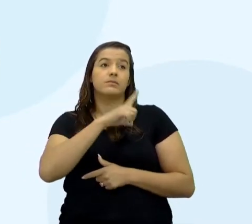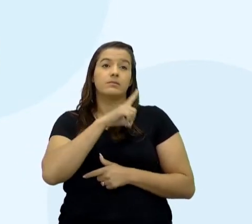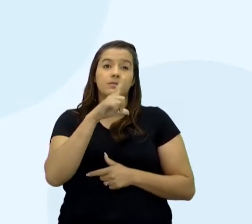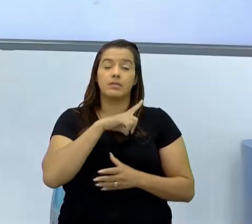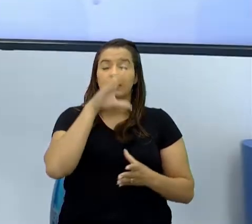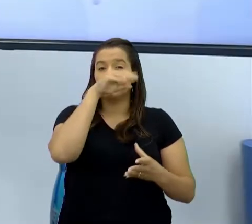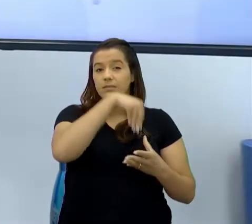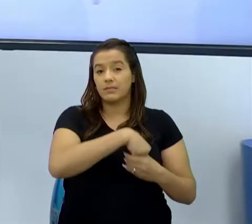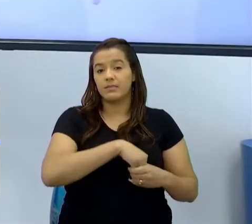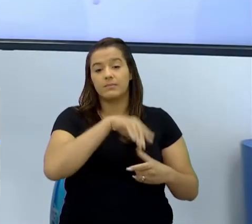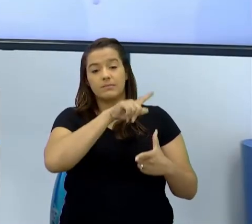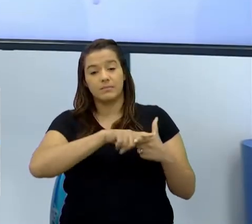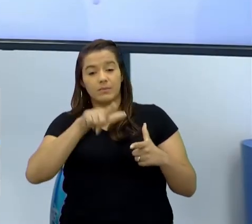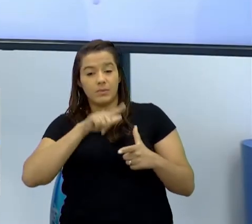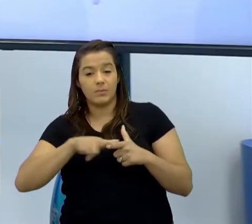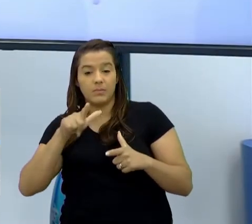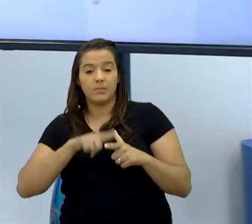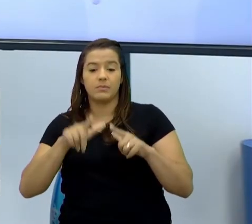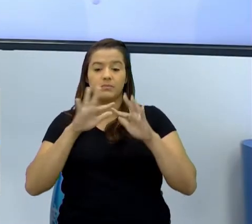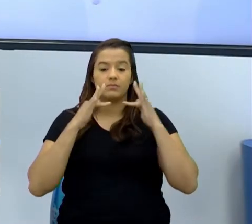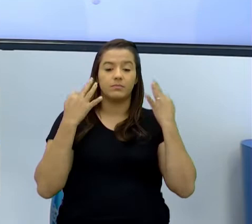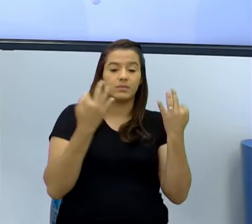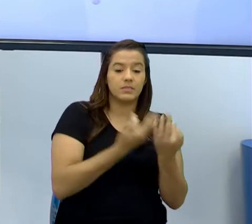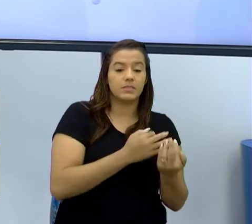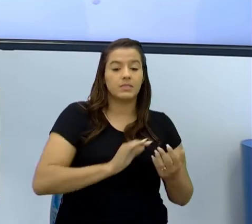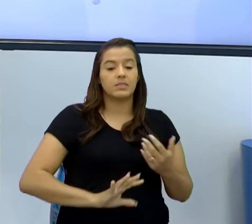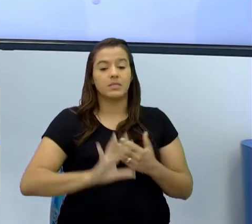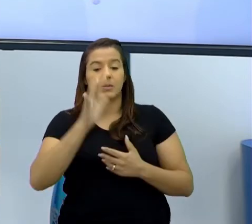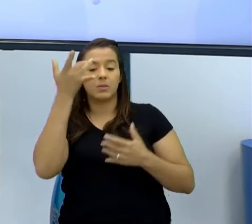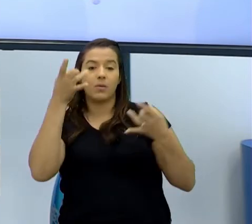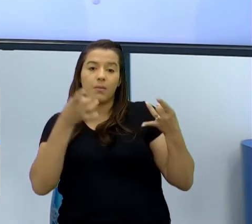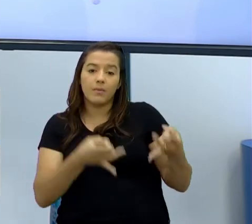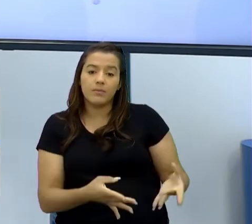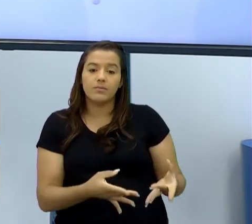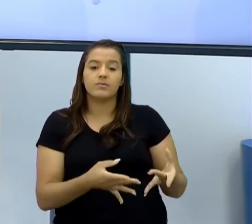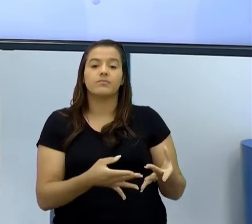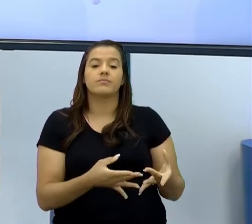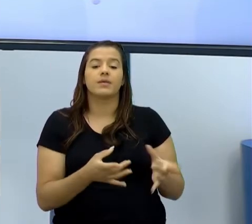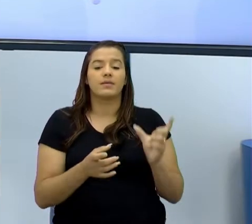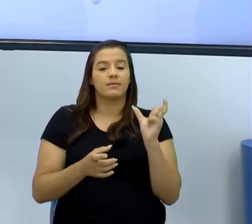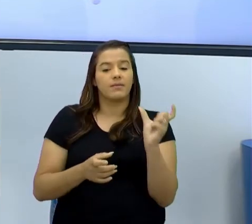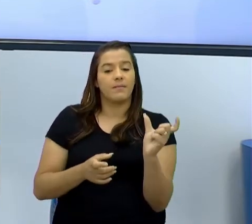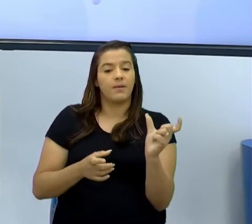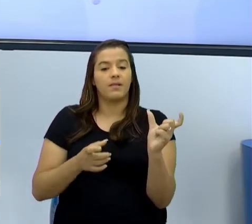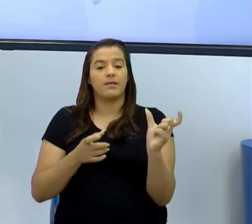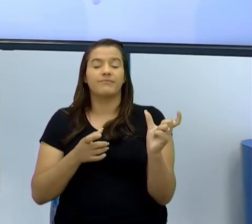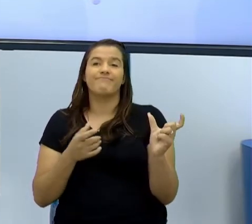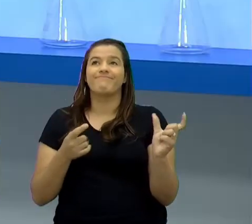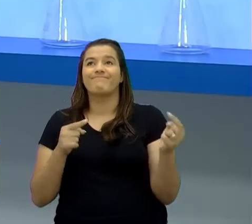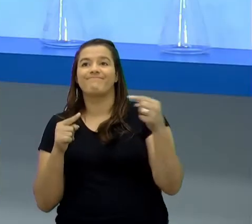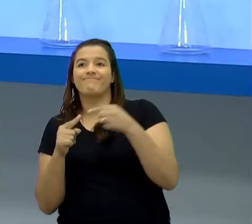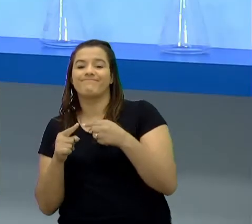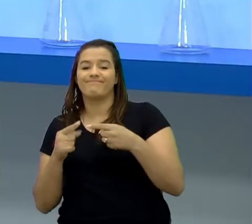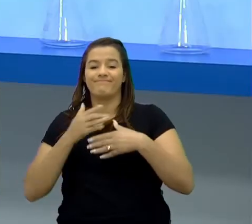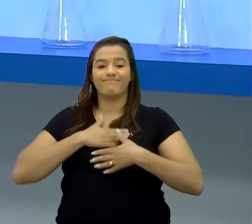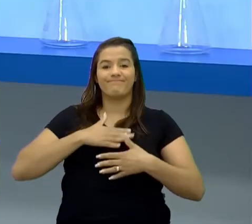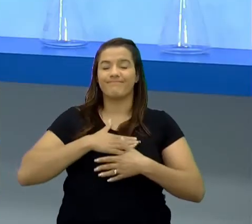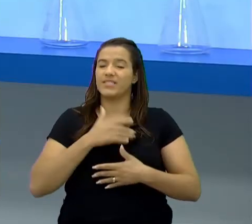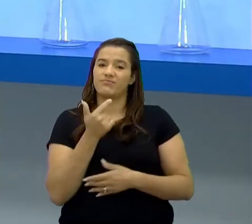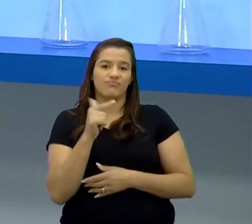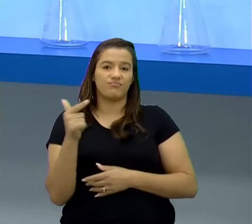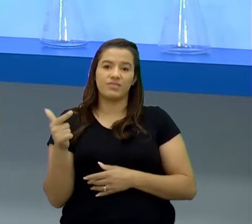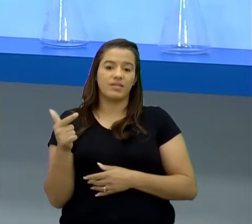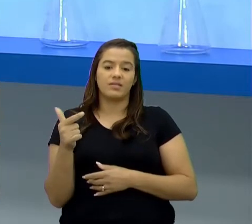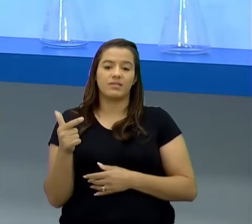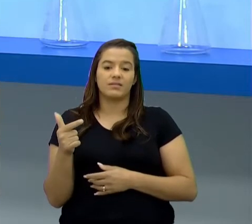Na família, se sofreu algum abandono, essas palavras não vão fazer tanto sentido, certo? Sim, com certeza.